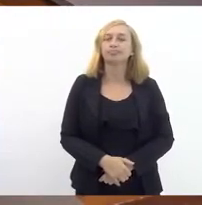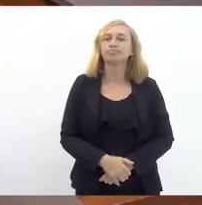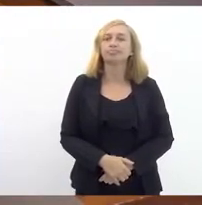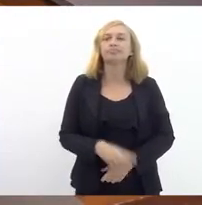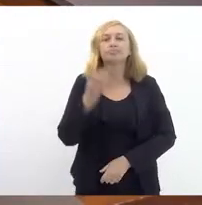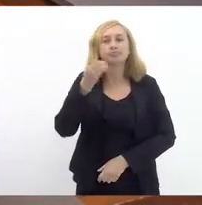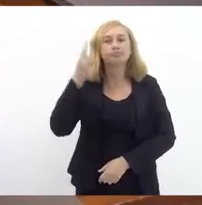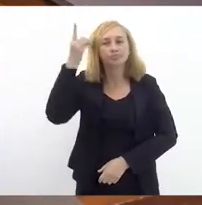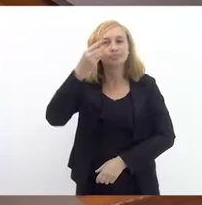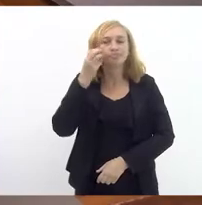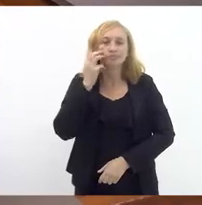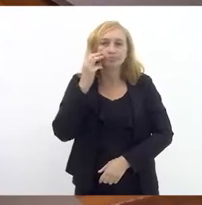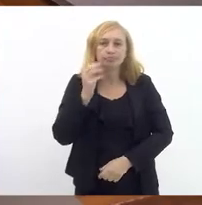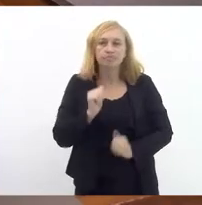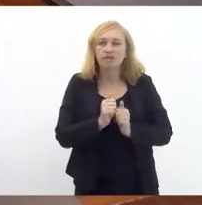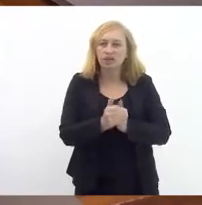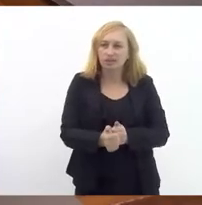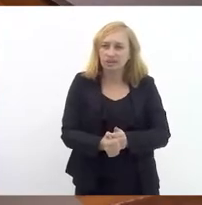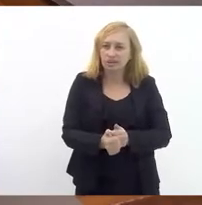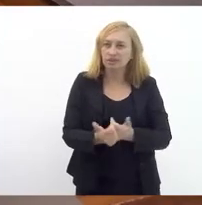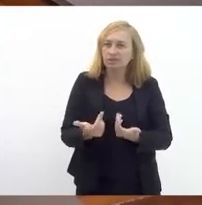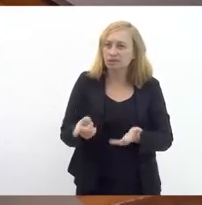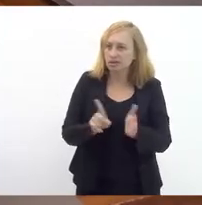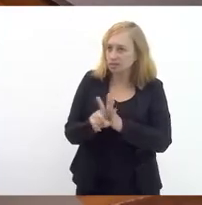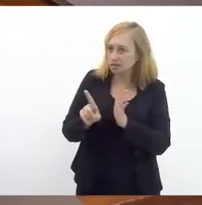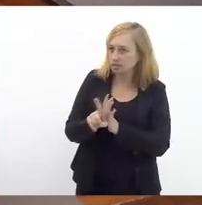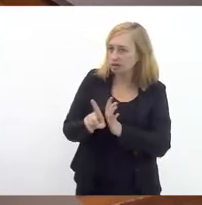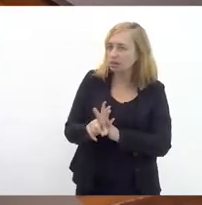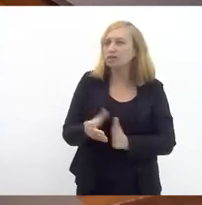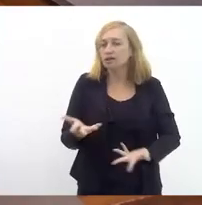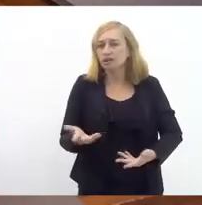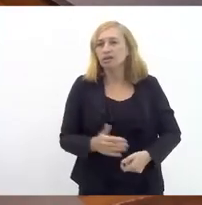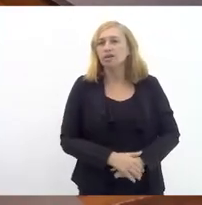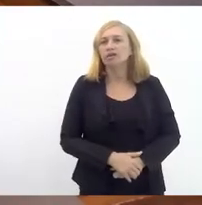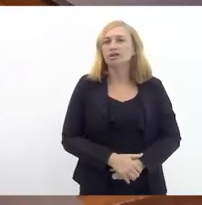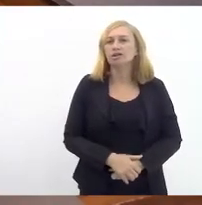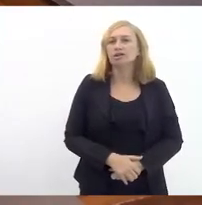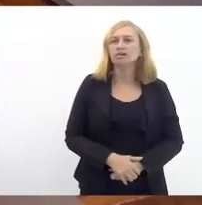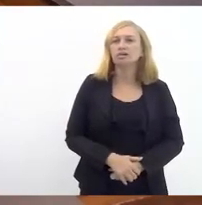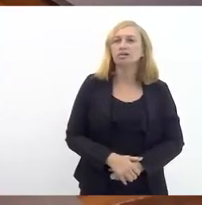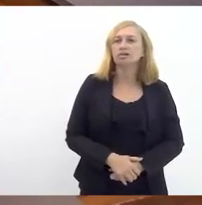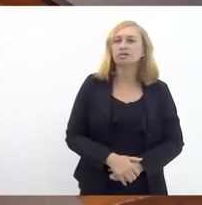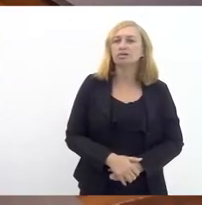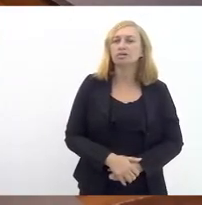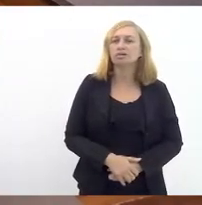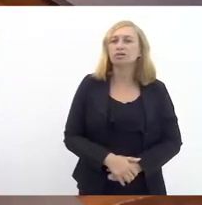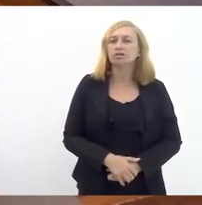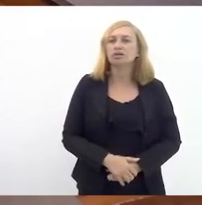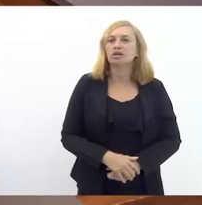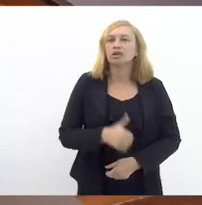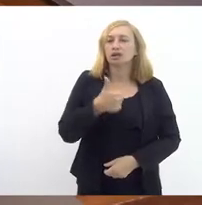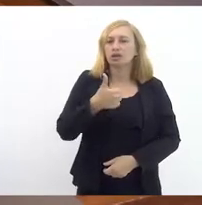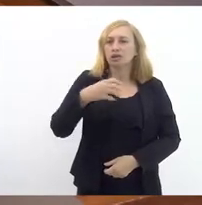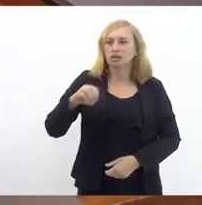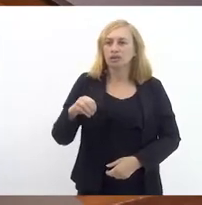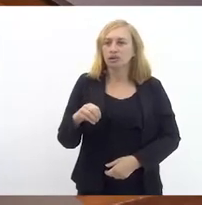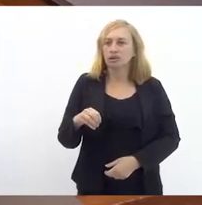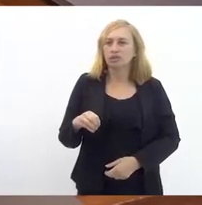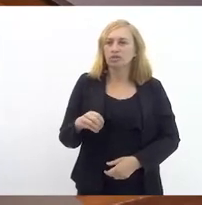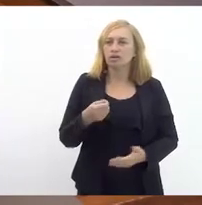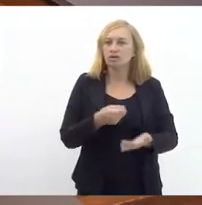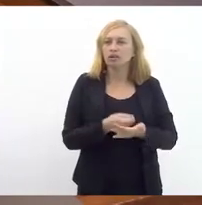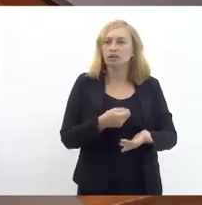Deputado Valdec, sigo a sequência das suas perguntas? Pois não, por favor. Sobre o 8º termo aditivo de 2010, a obrigação era